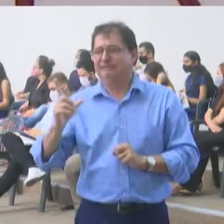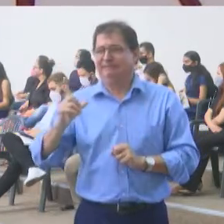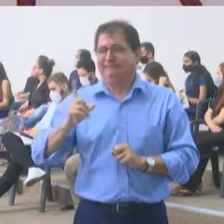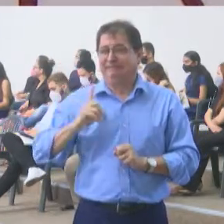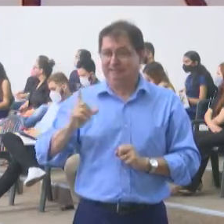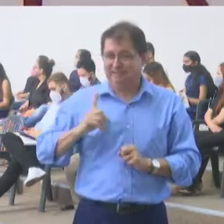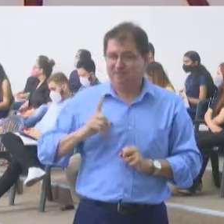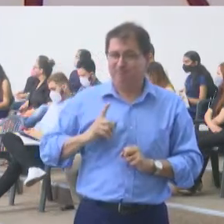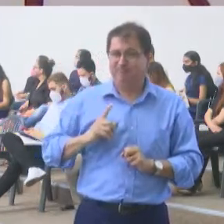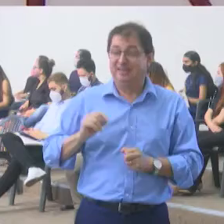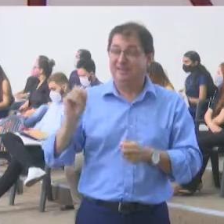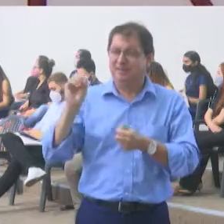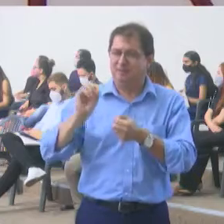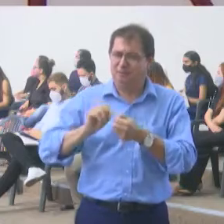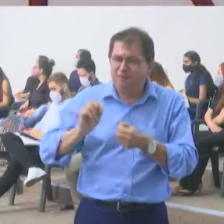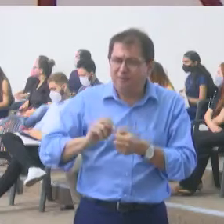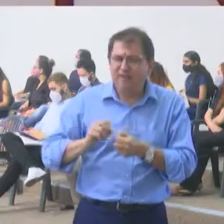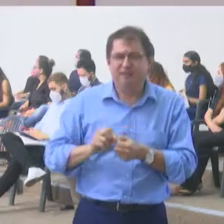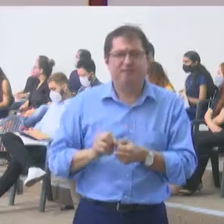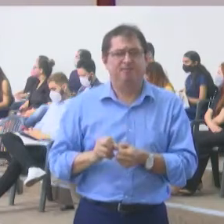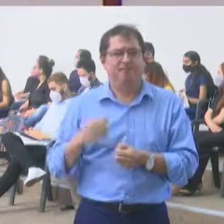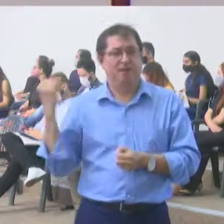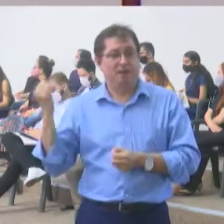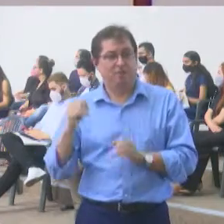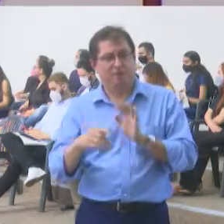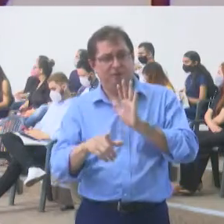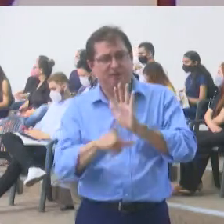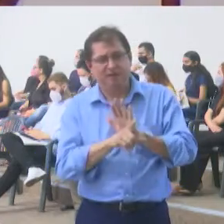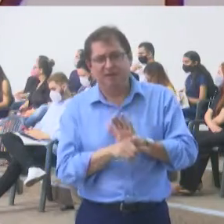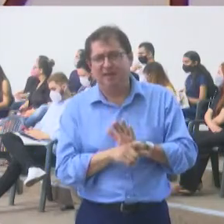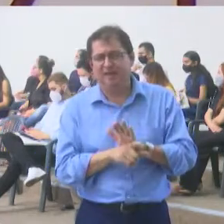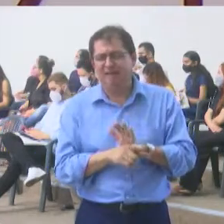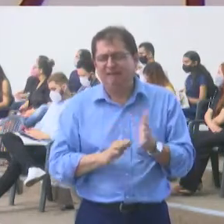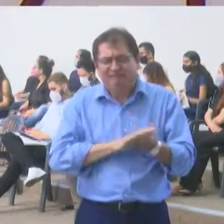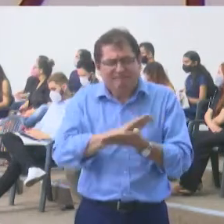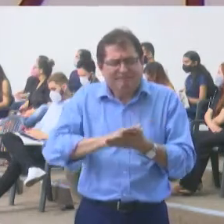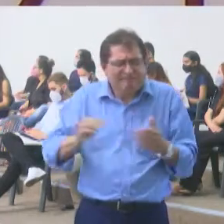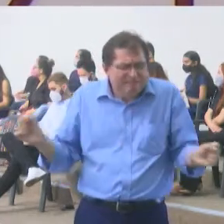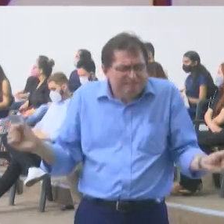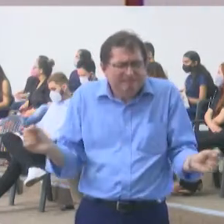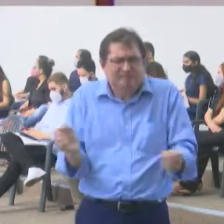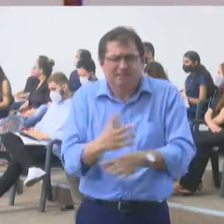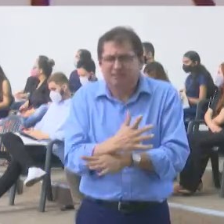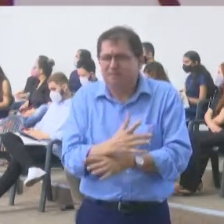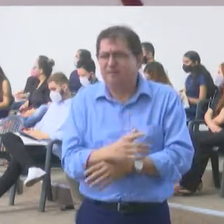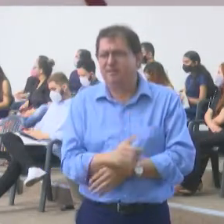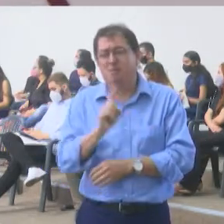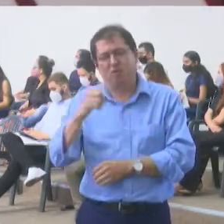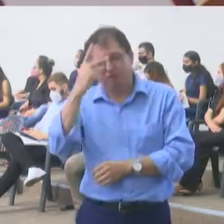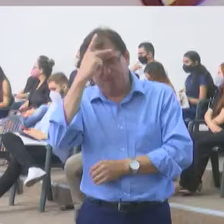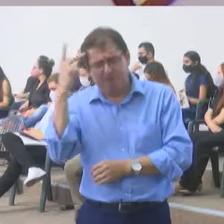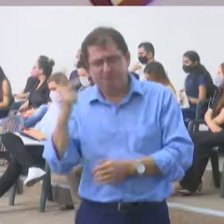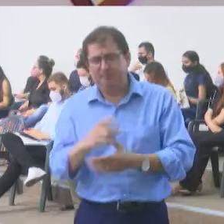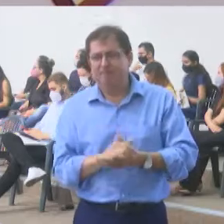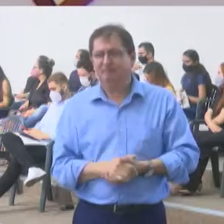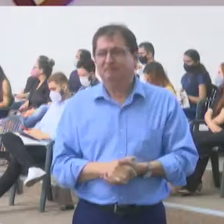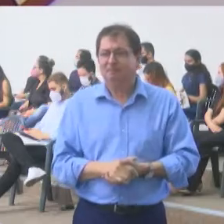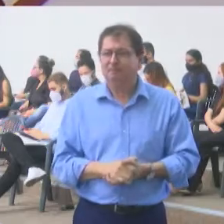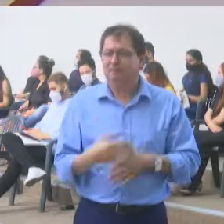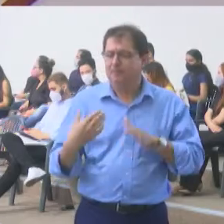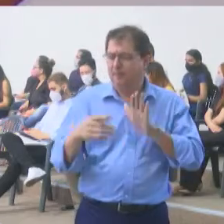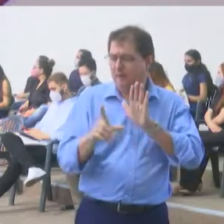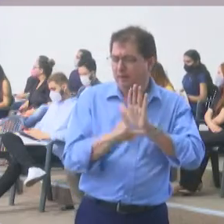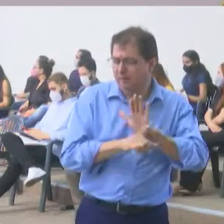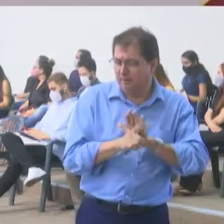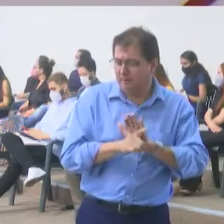a terra. O interesse da lei é que a terra não se perdesse para uma outra tribo, para uma outra pessoa. Então essa lei existia para